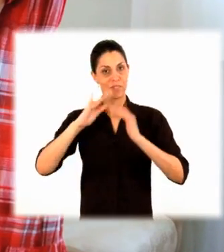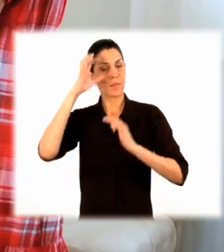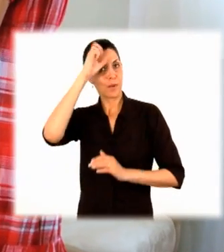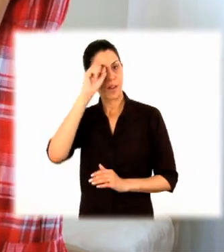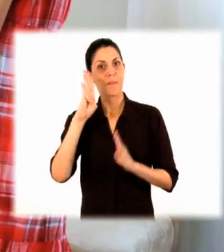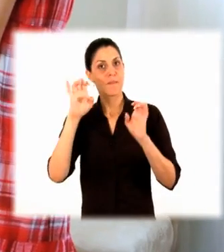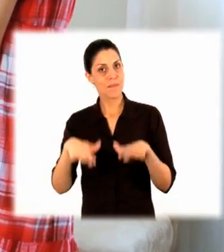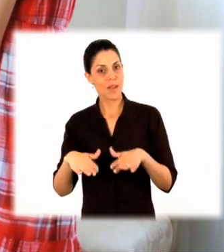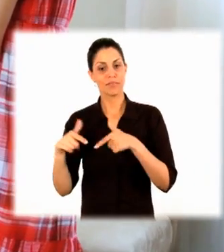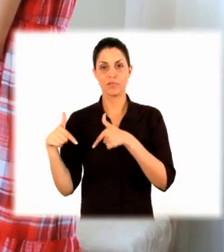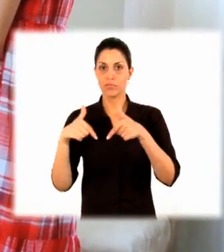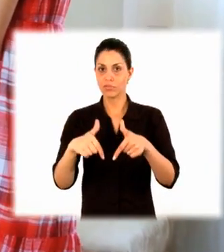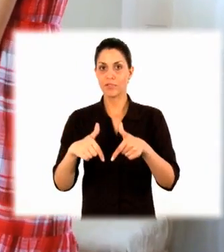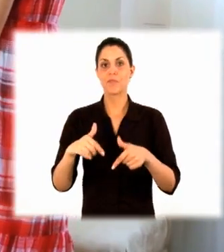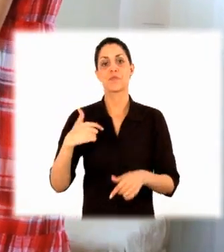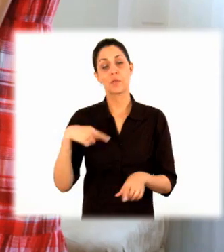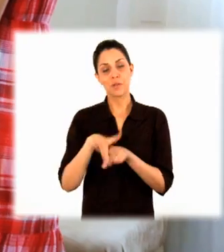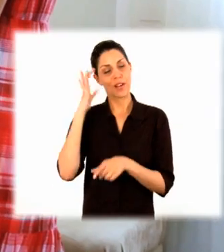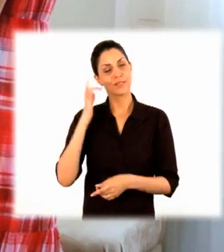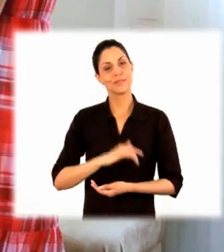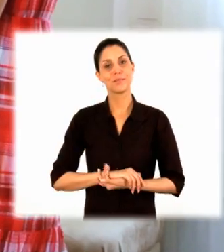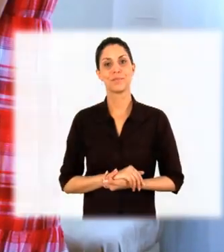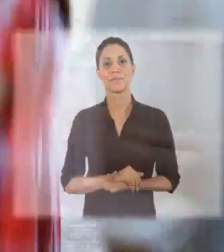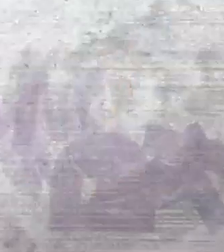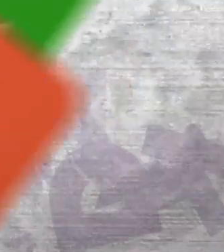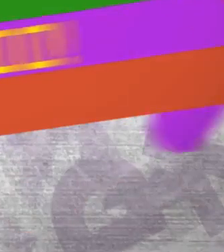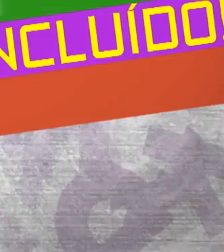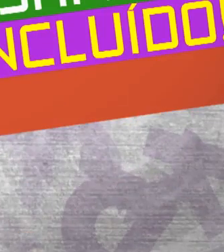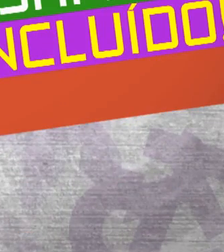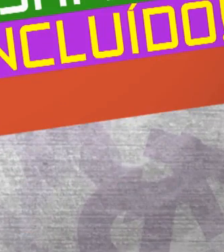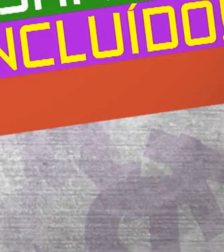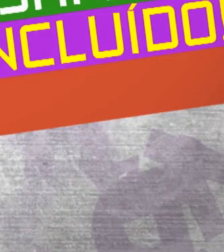cumprida, Muito bem. foi realizada. Eu também acho.